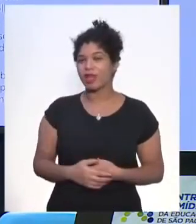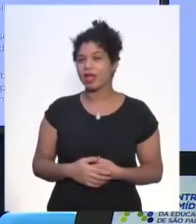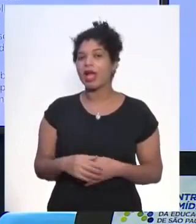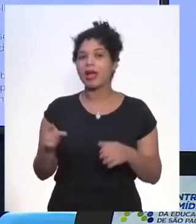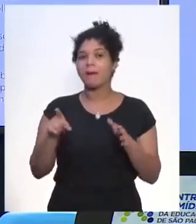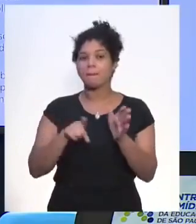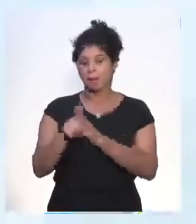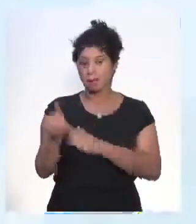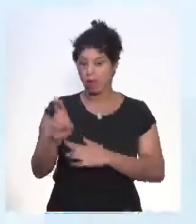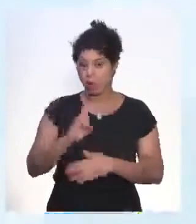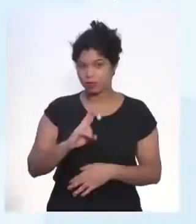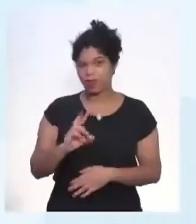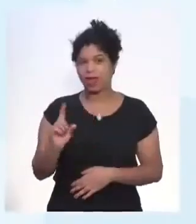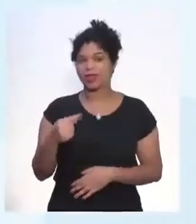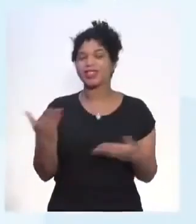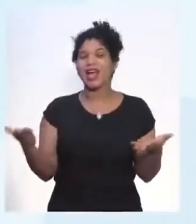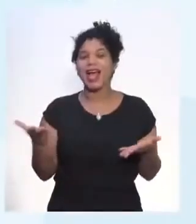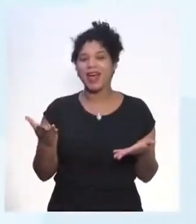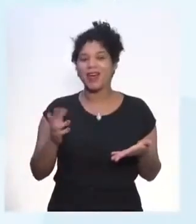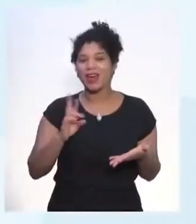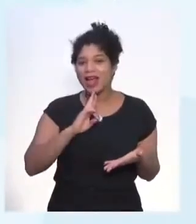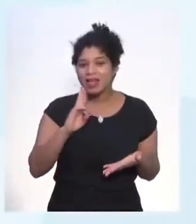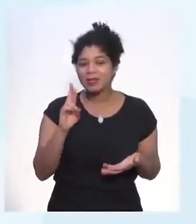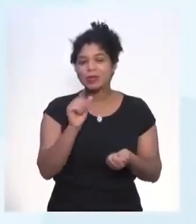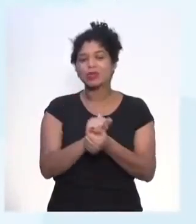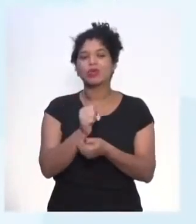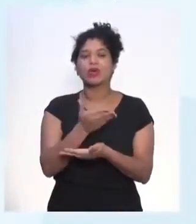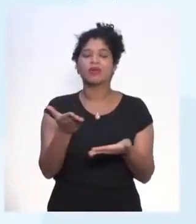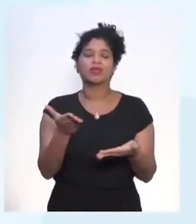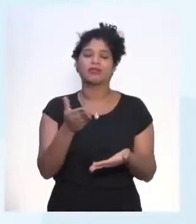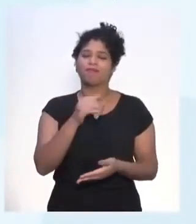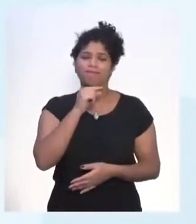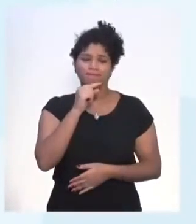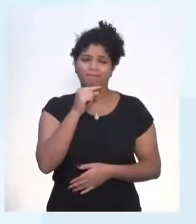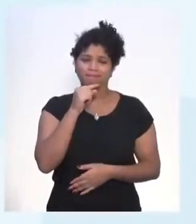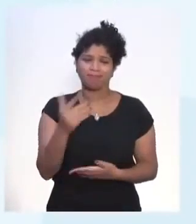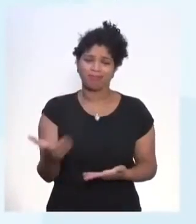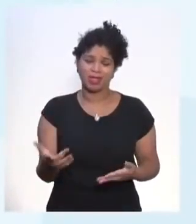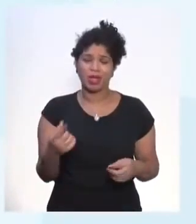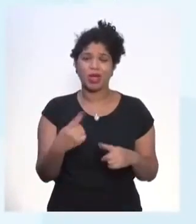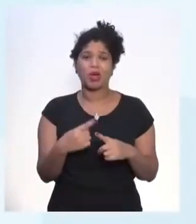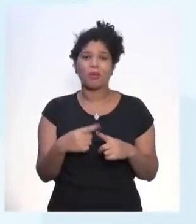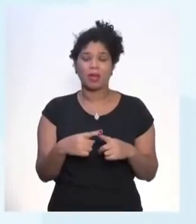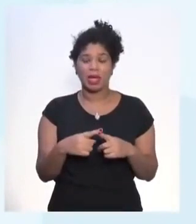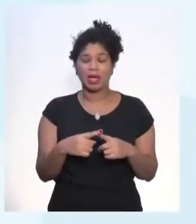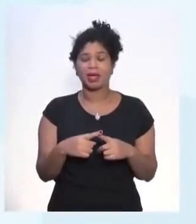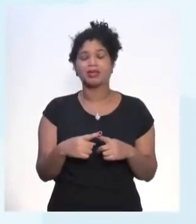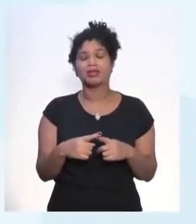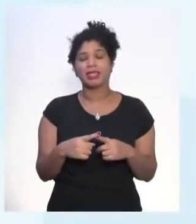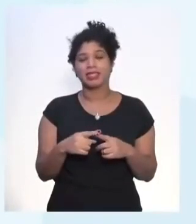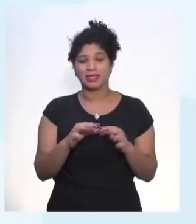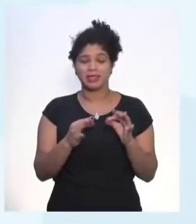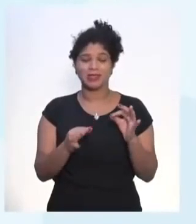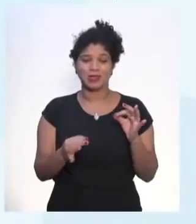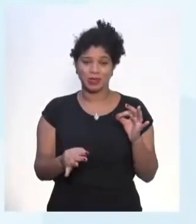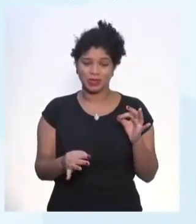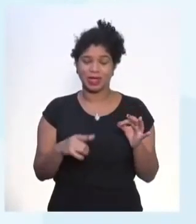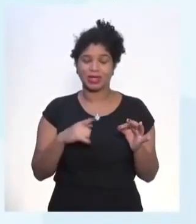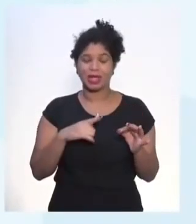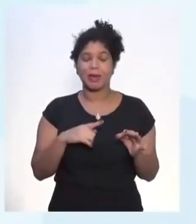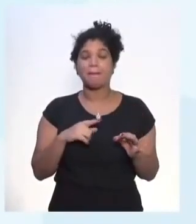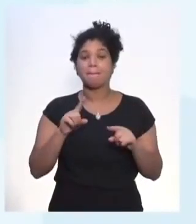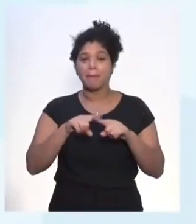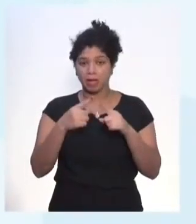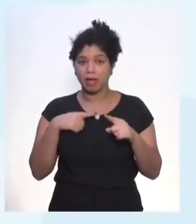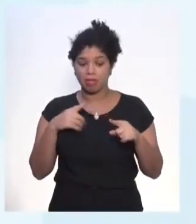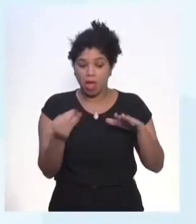aqui a gente não vai poder responder junto com vocês. Por quê? Essa questão é que vai estar lá no nosso repositório, né? Vai estar lá no nosso